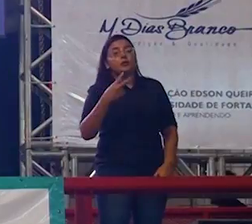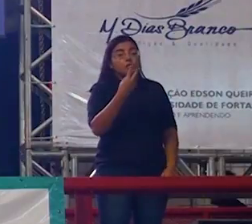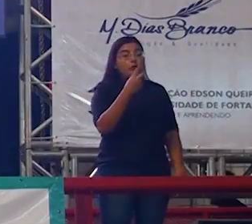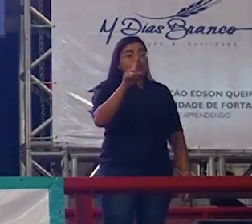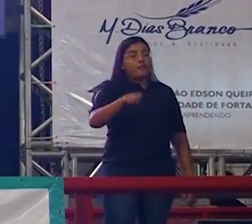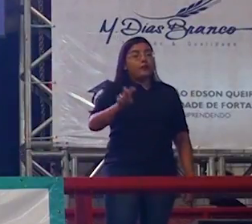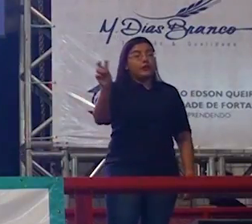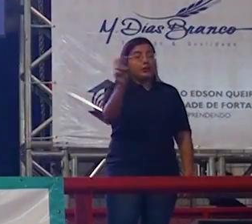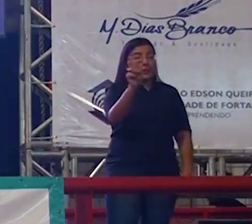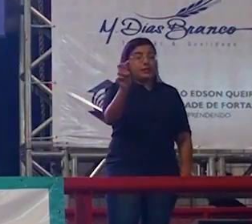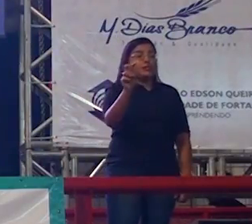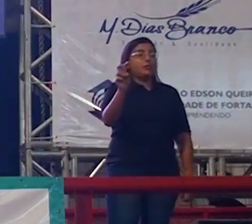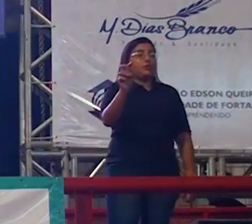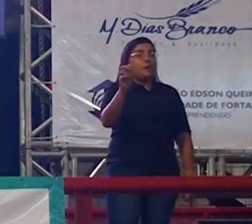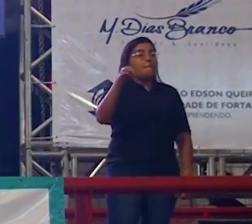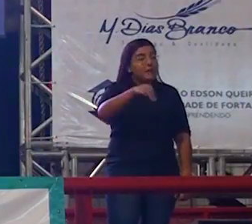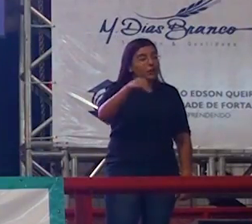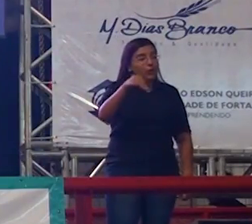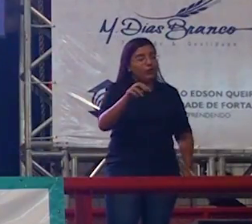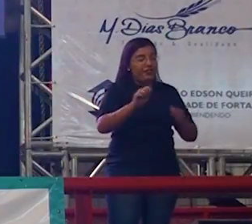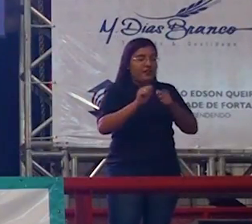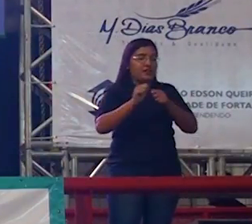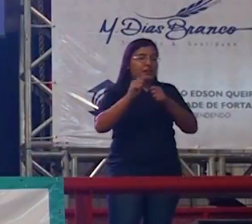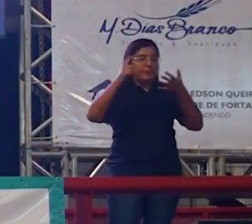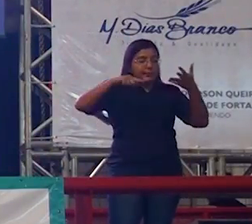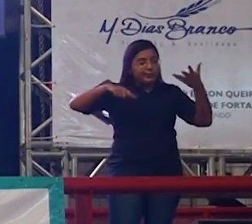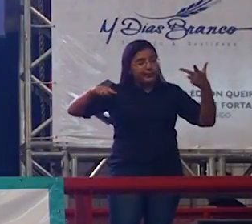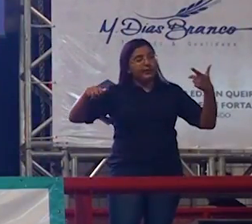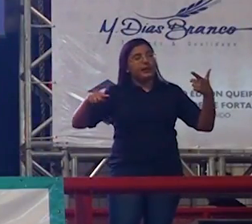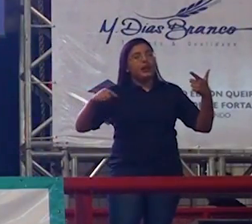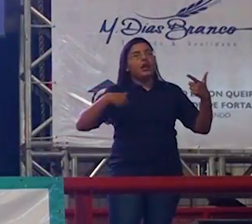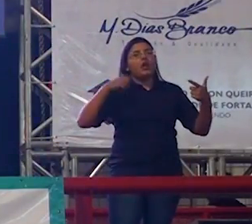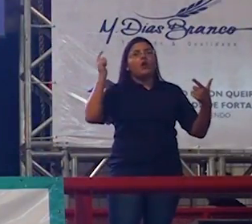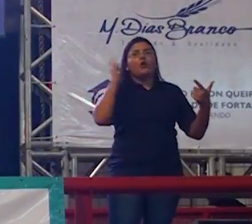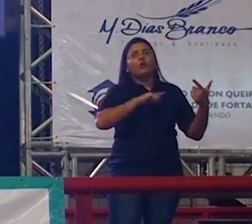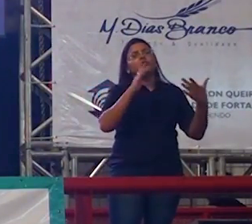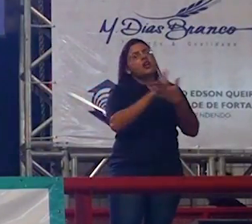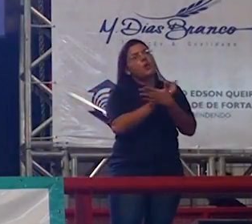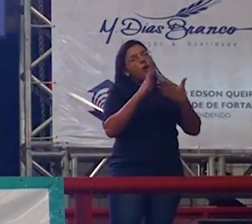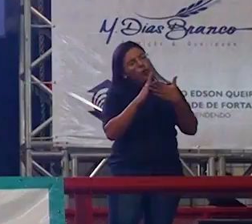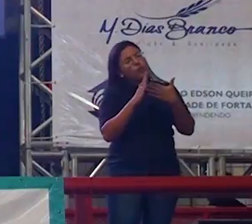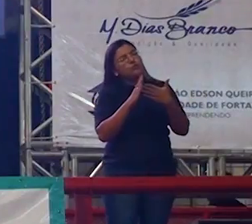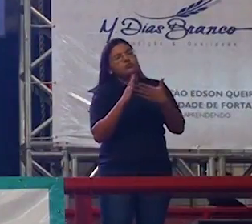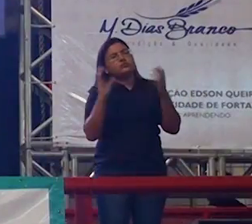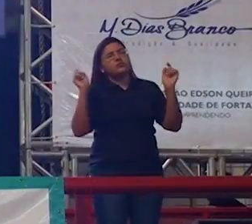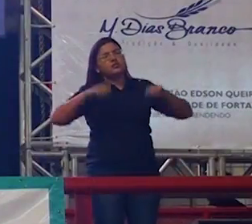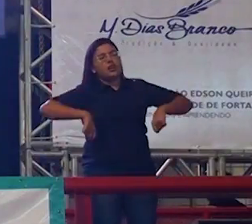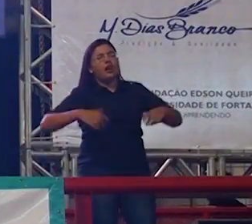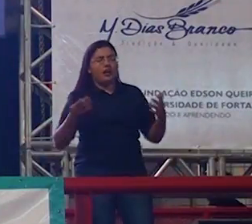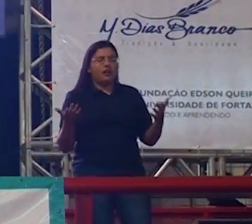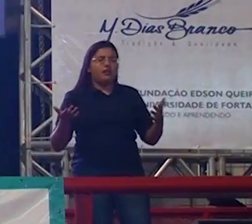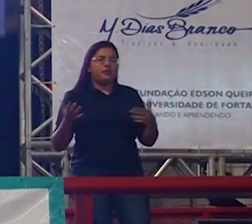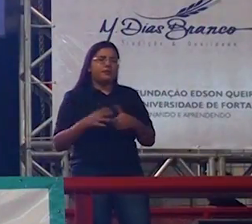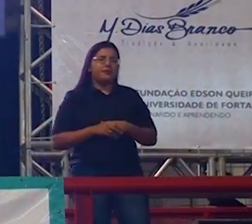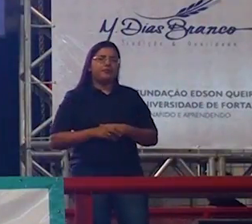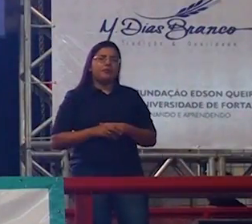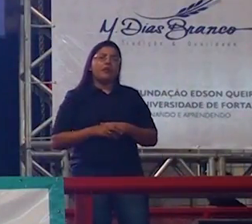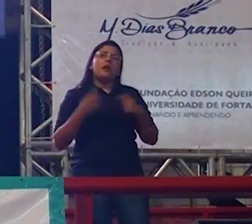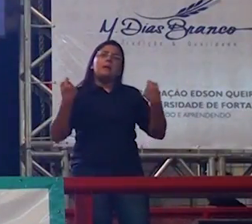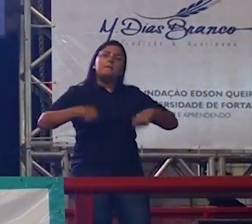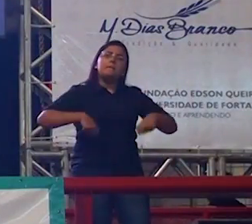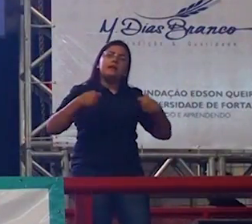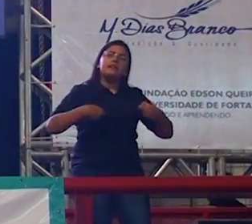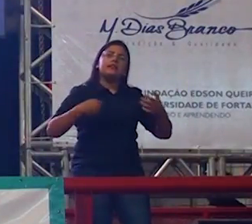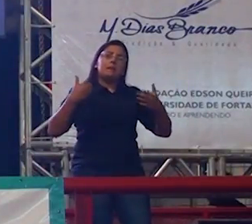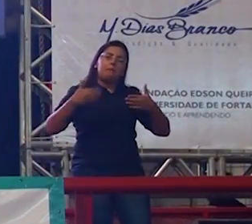questão? 2,55 minutos. Eu sempre consigo eliminar alguns itens, ok? Então tem que